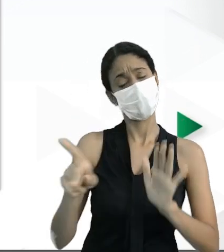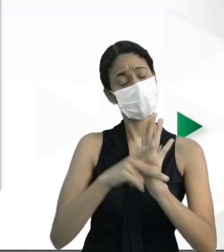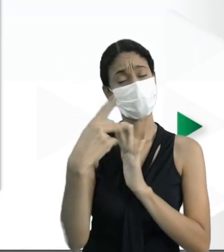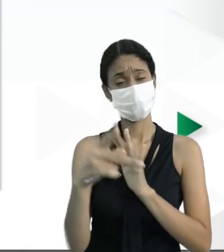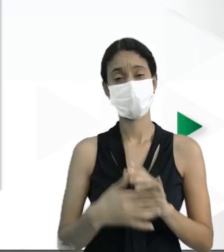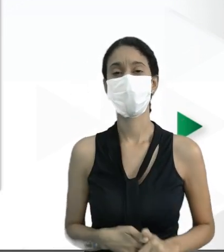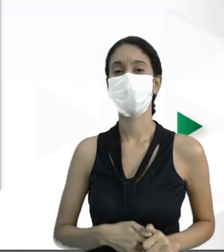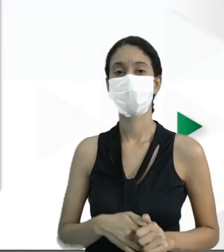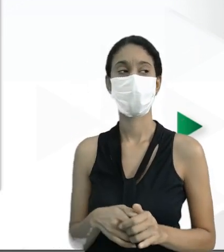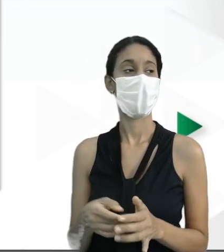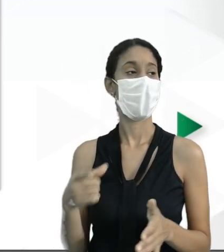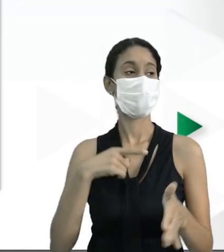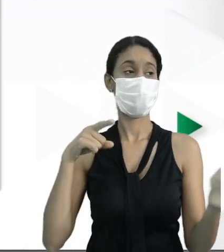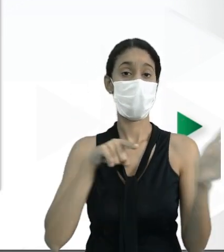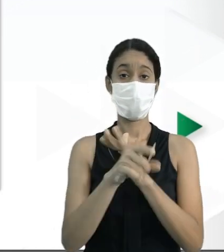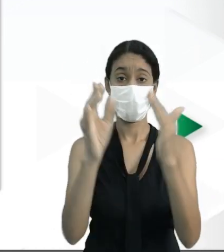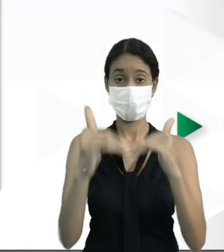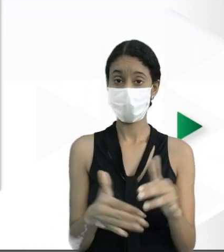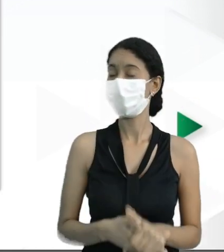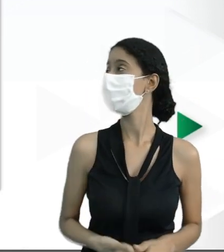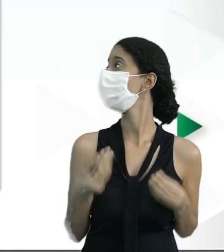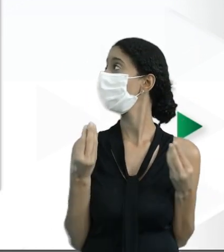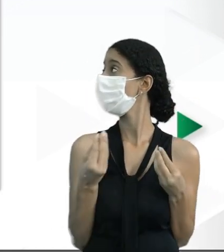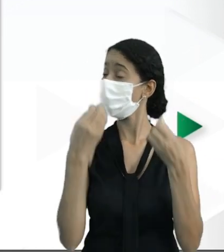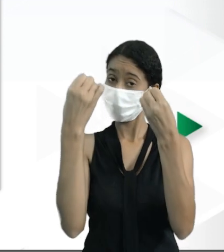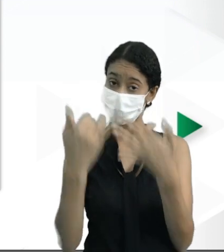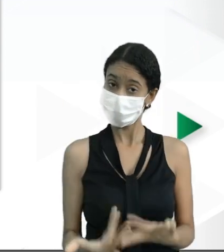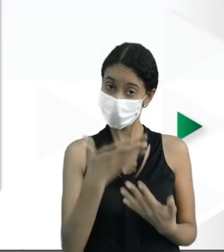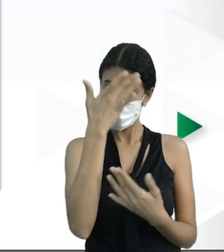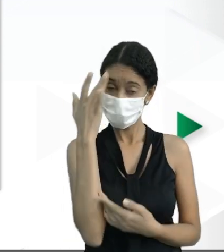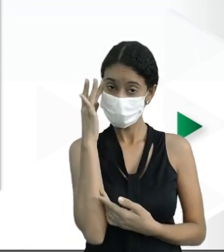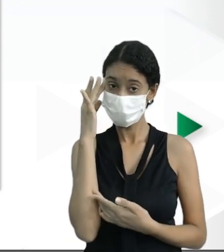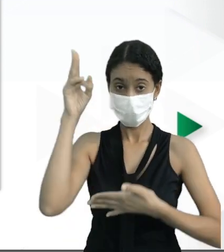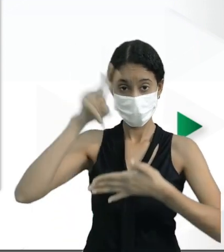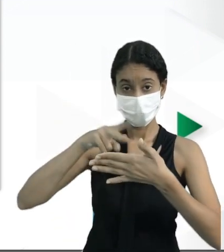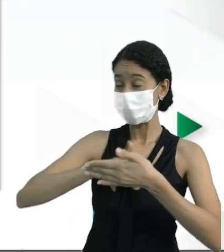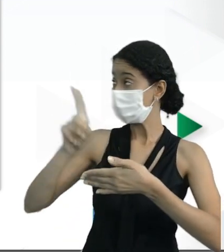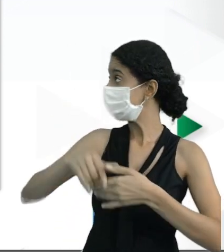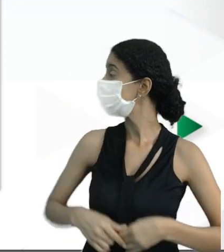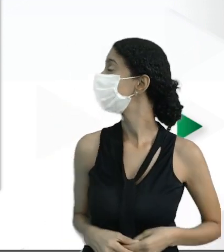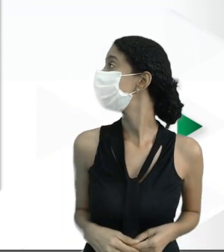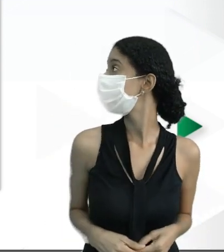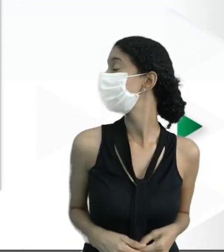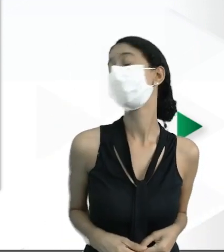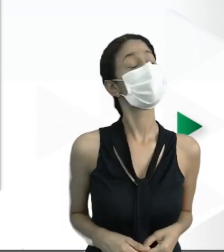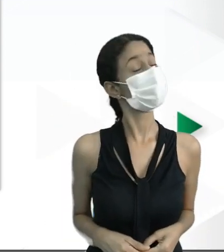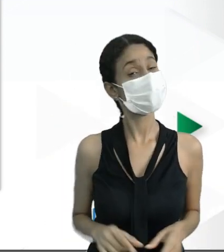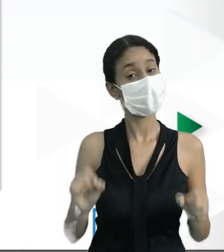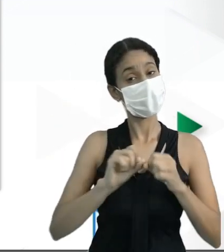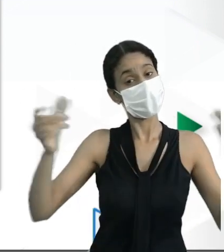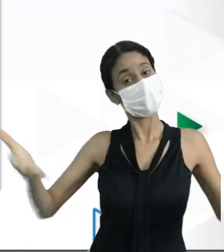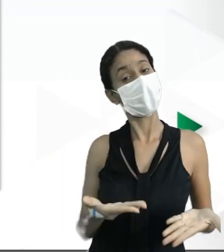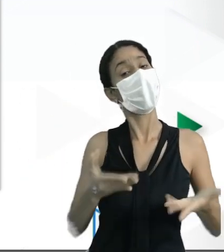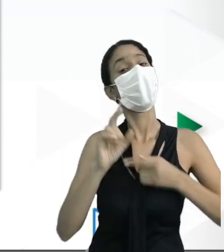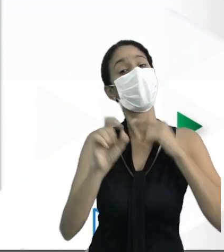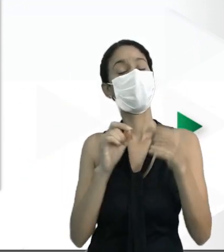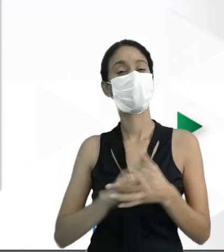pergunta desafiadora. Como você contaria a alguém o que leu? Claro, você faria, olha, nesse momento aqui,